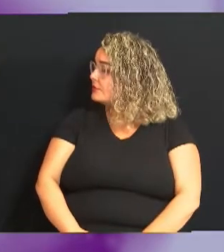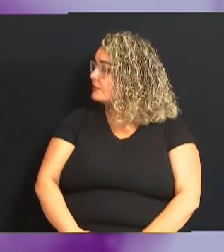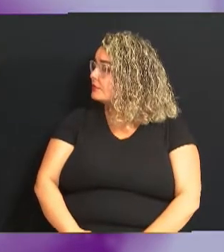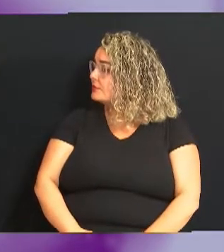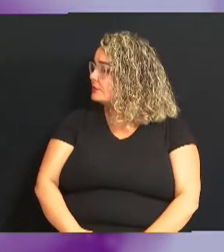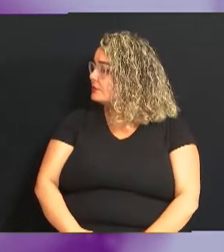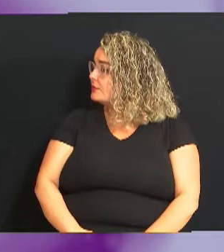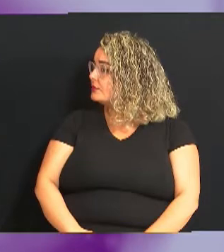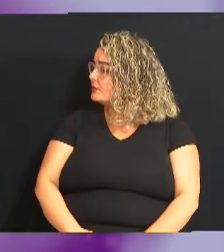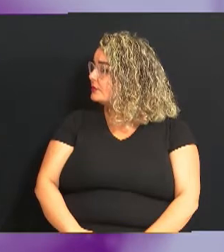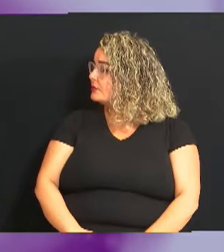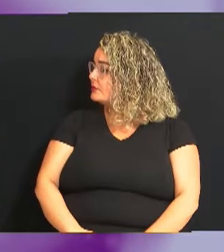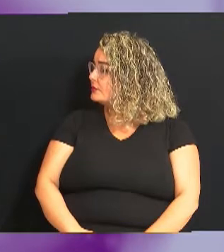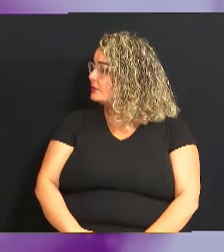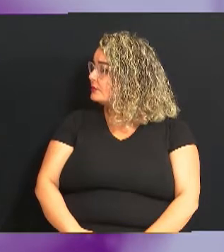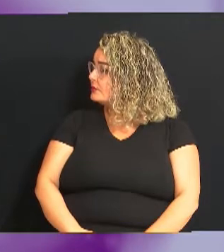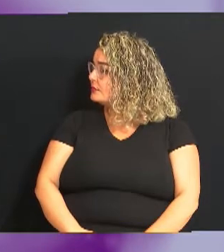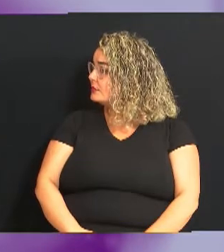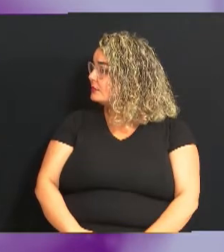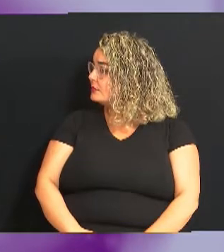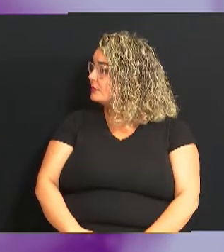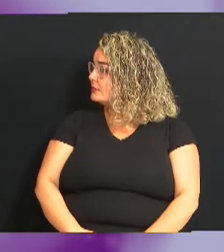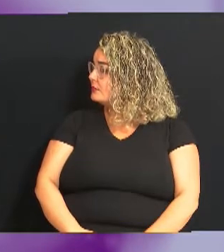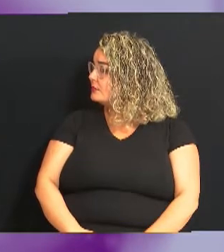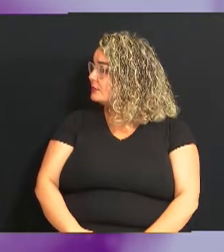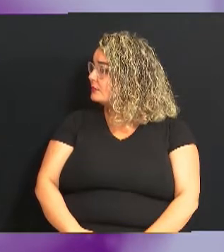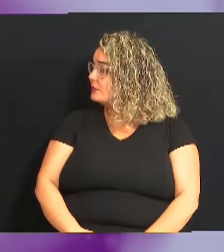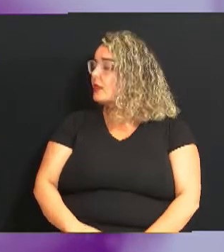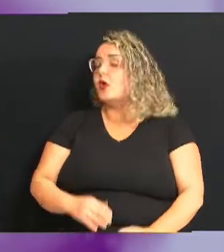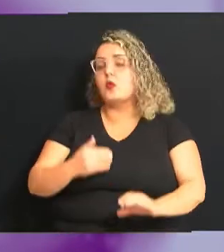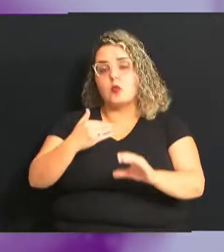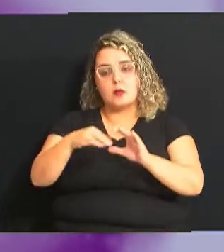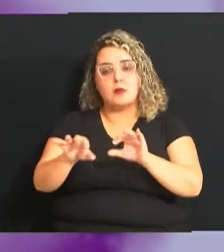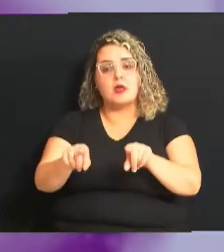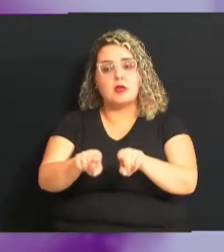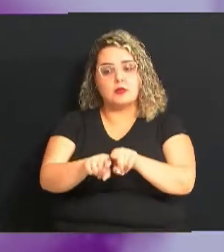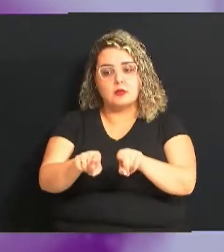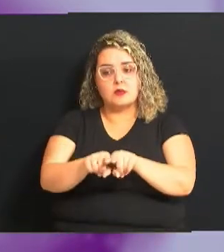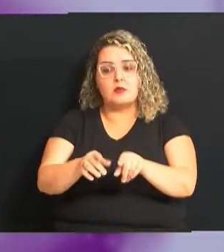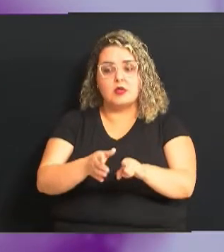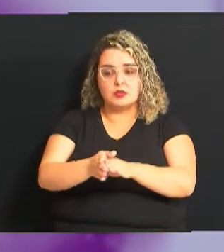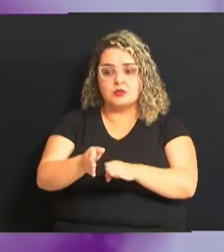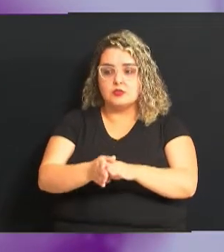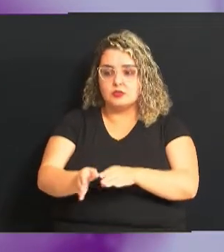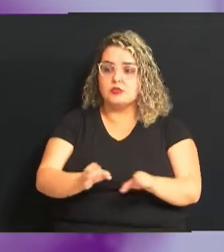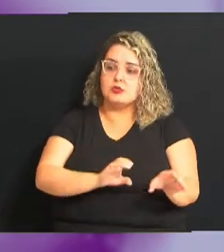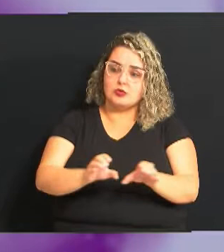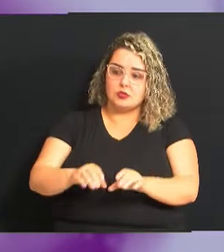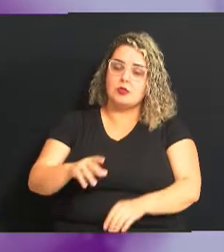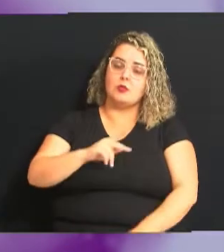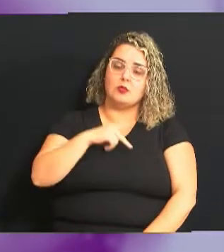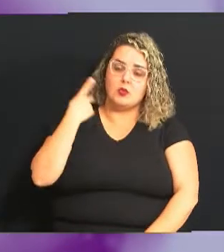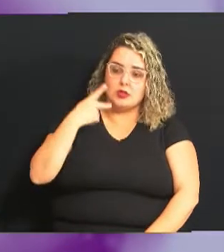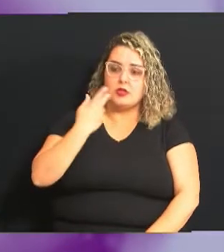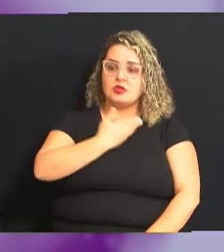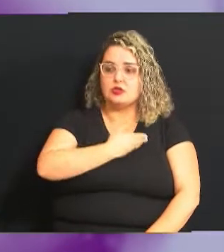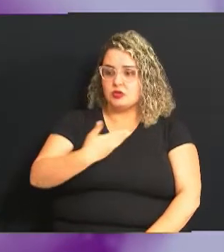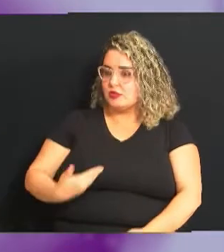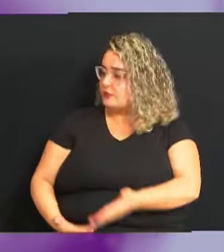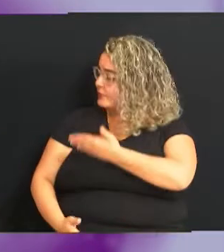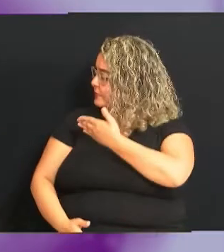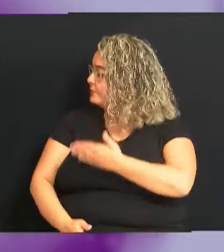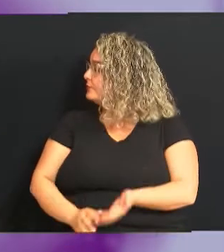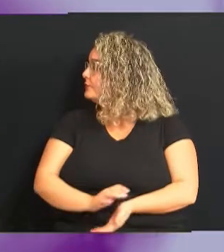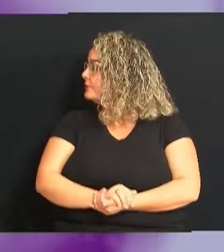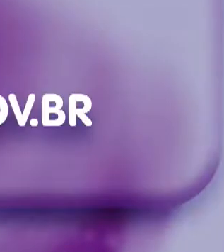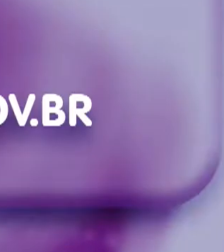3254-0263, ramal 3, e também o e-mail da Coordenadoria de Políticas Públicas para a Pessoa Idosa, que é